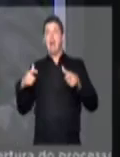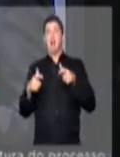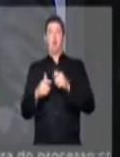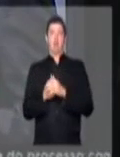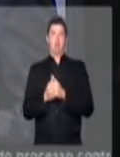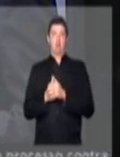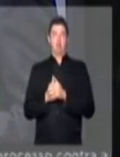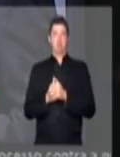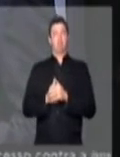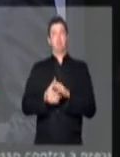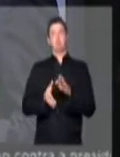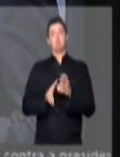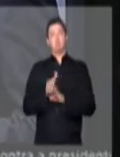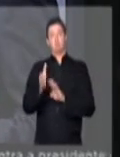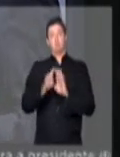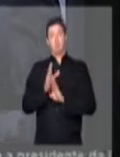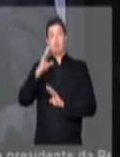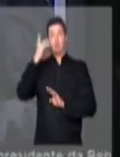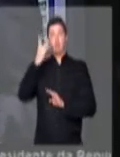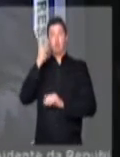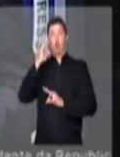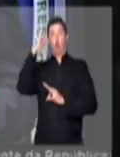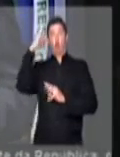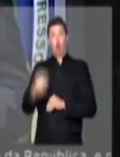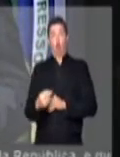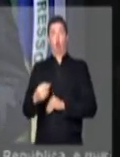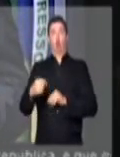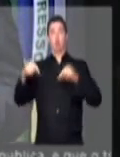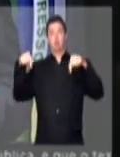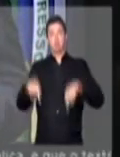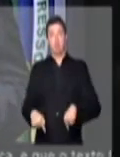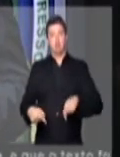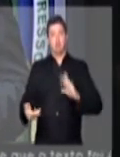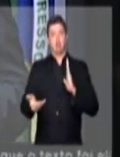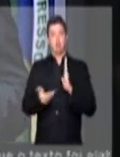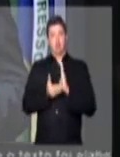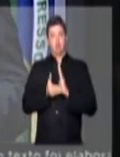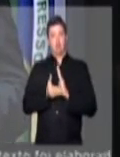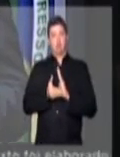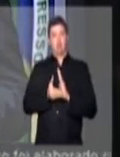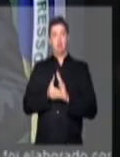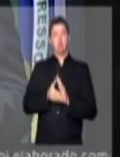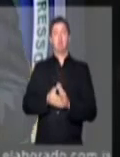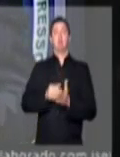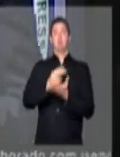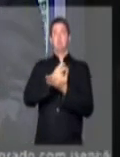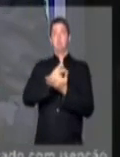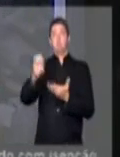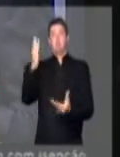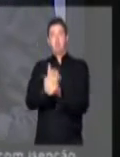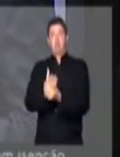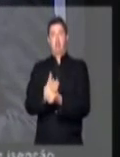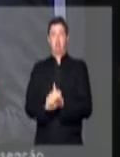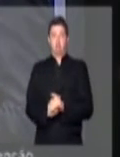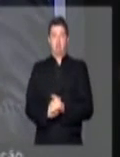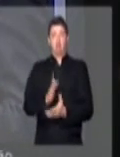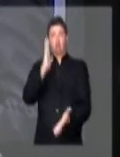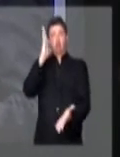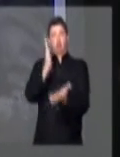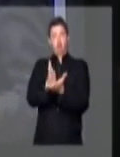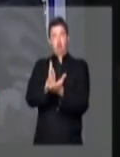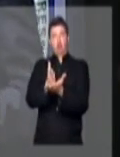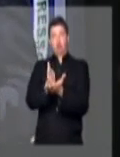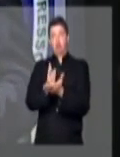absoluta, orientar todos os deputados nesta casa pelo sim ao impeachment, dando um basta